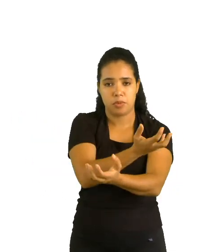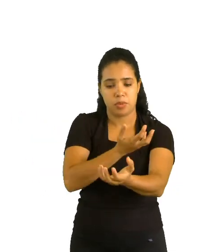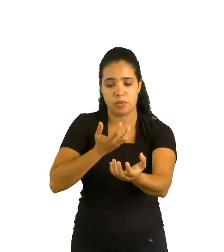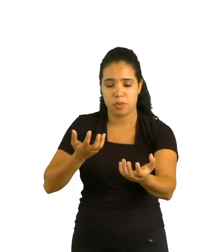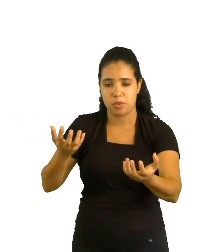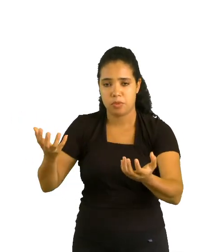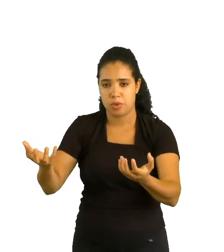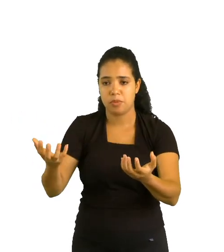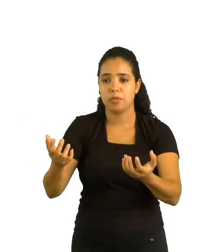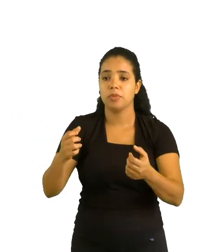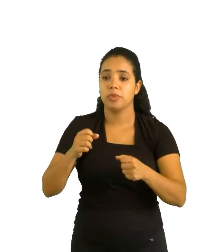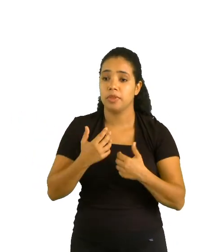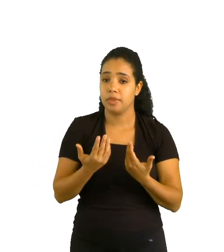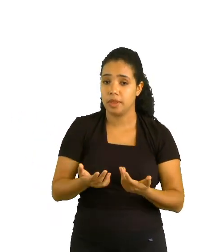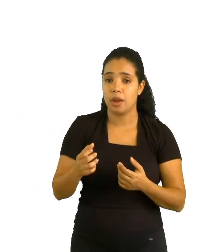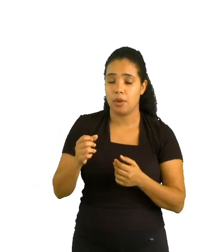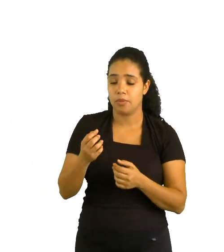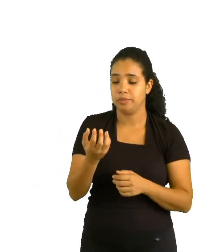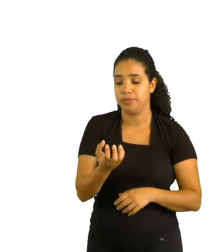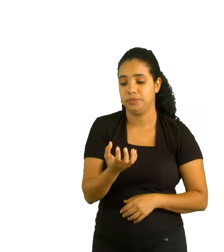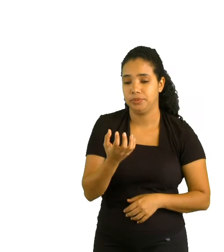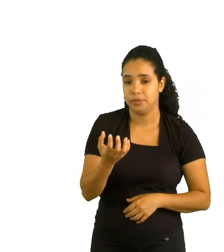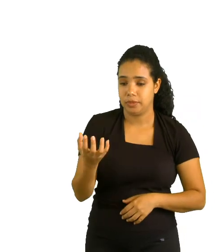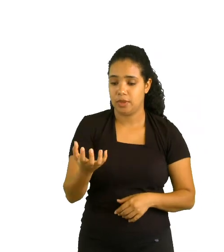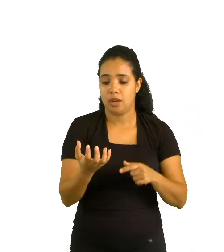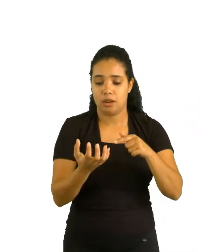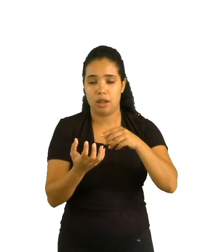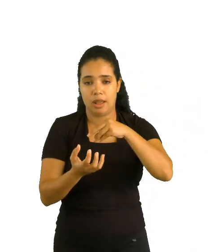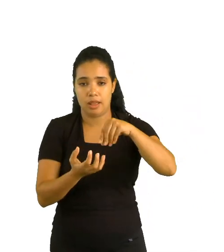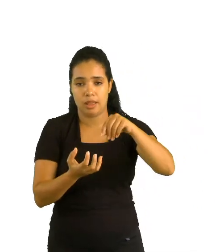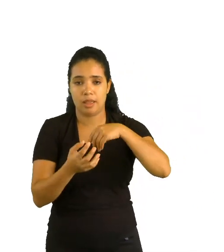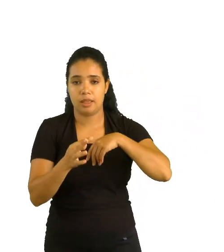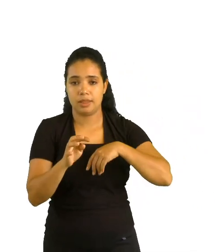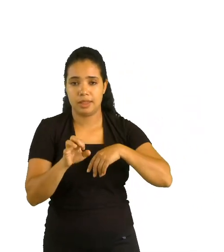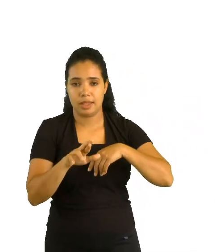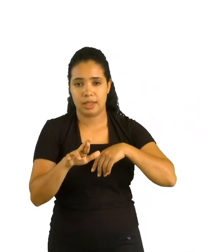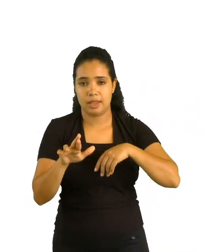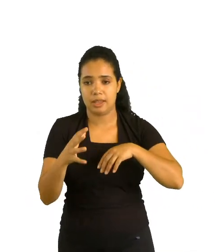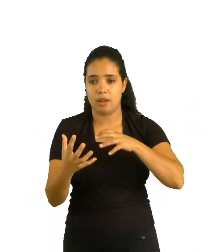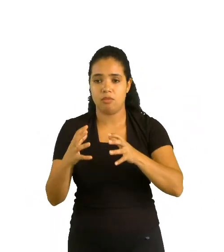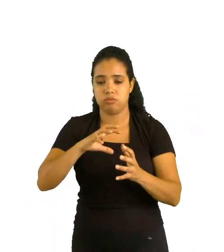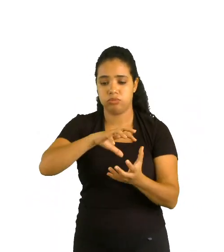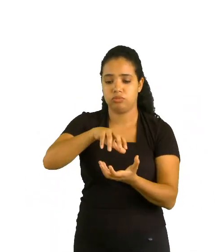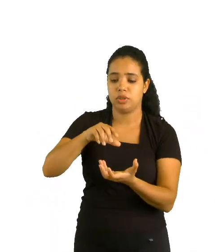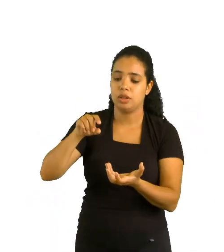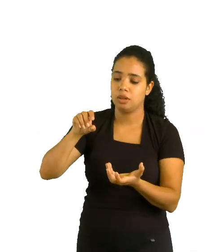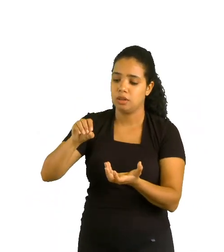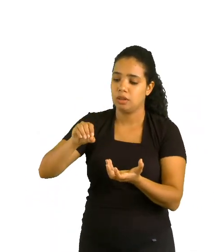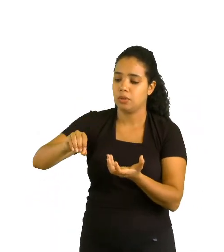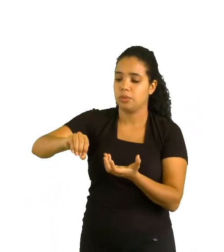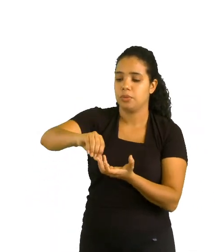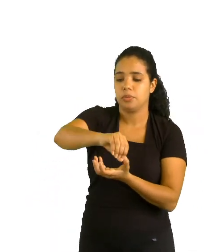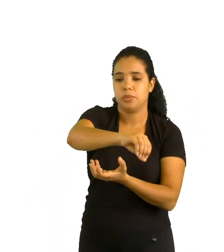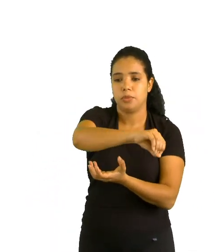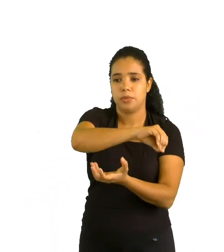Lua. A Lua, então, ele é o satélite natural da Terra. O que é um satélite? É um